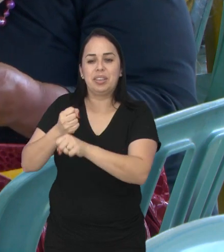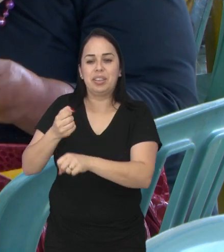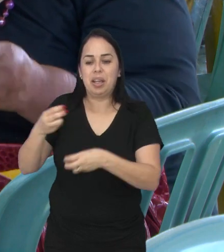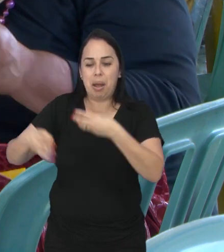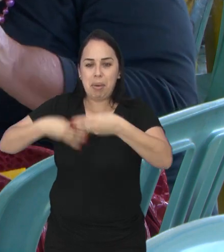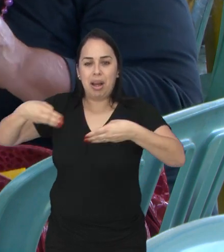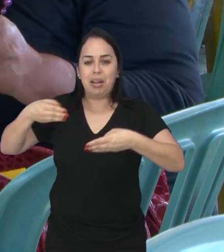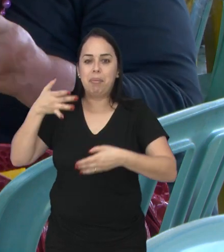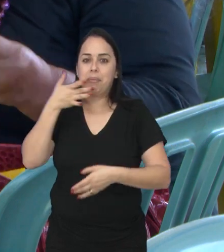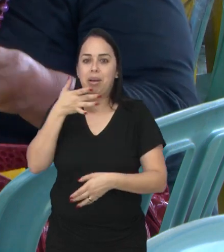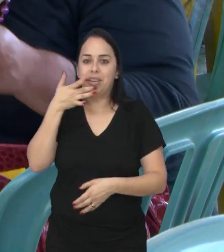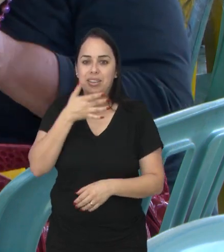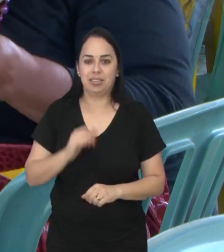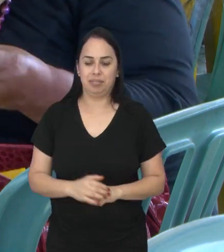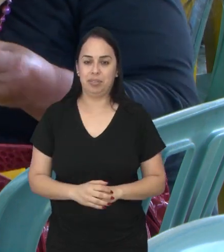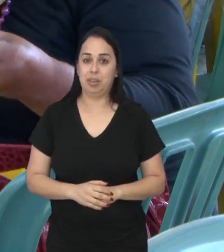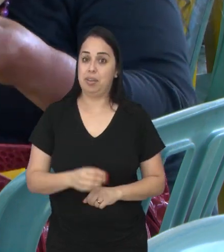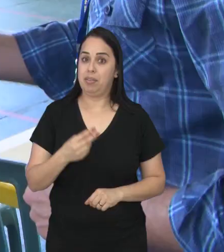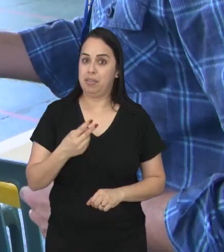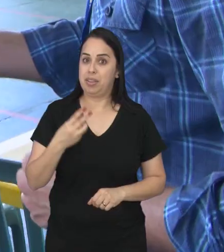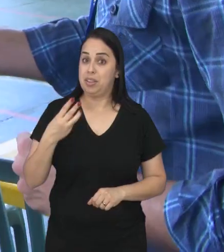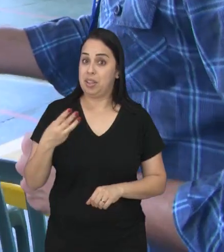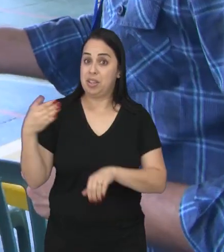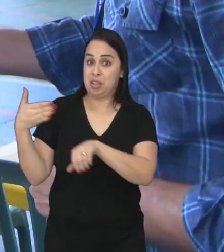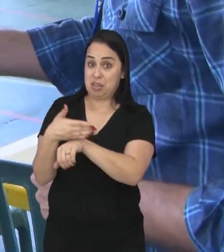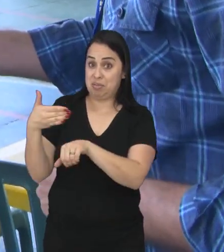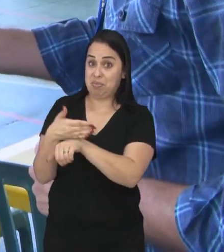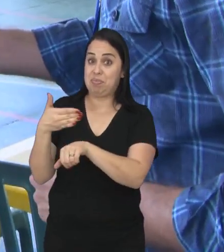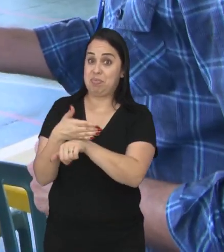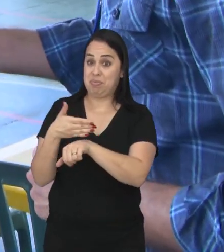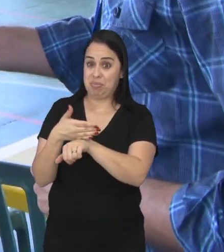a macarronada fica cada vez melhor